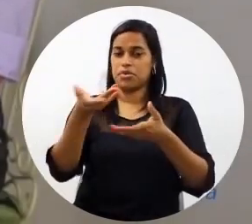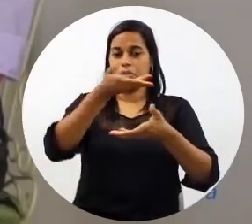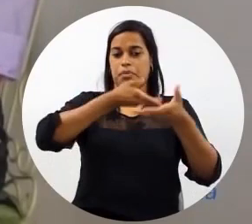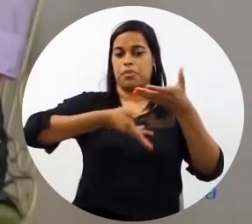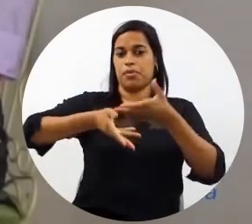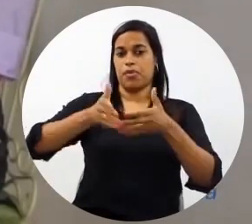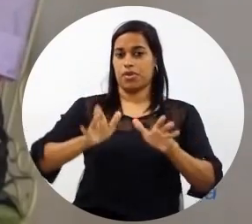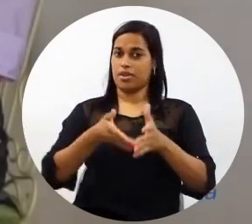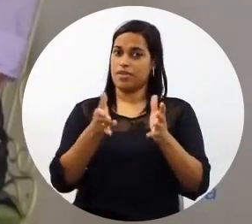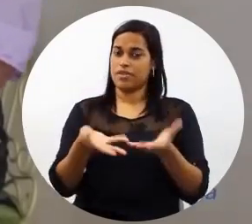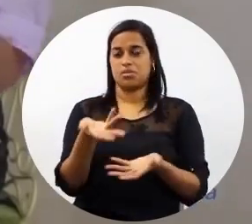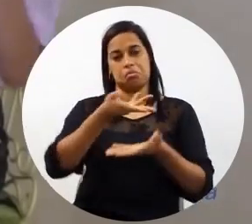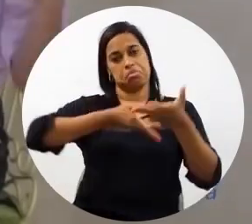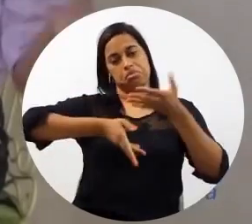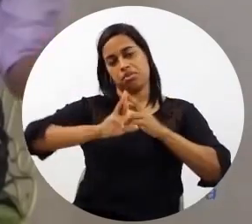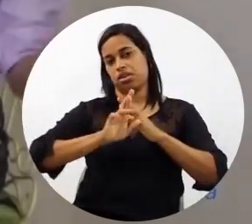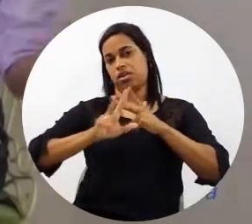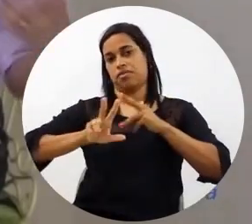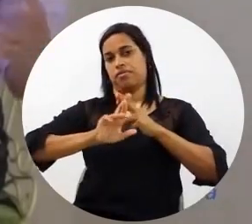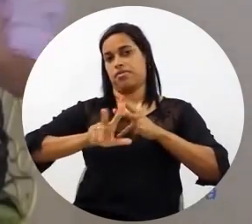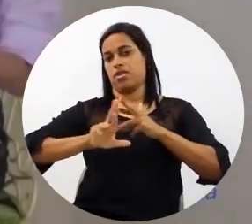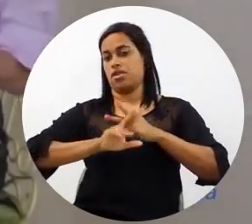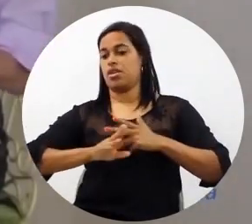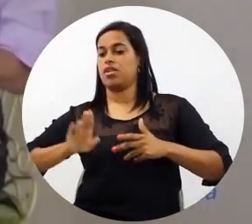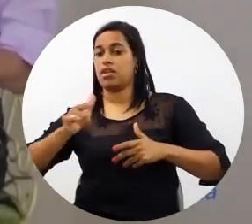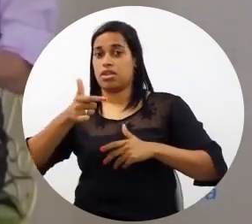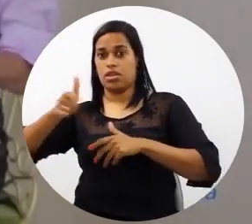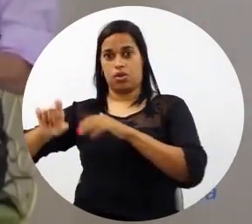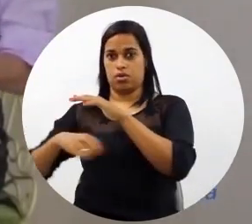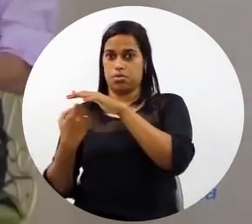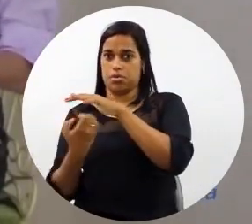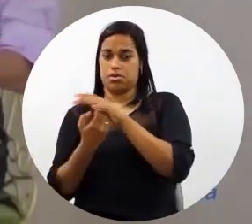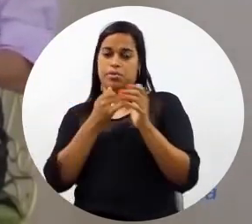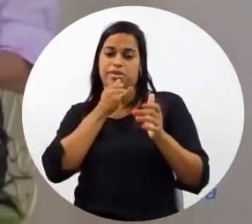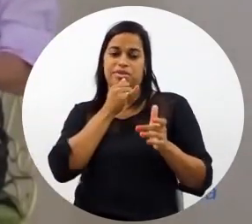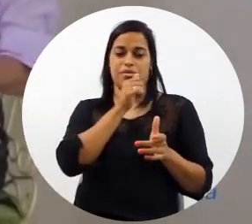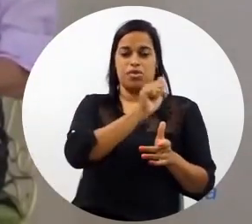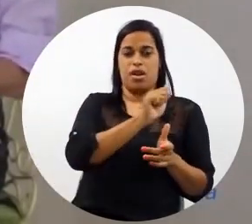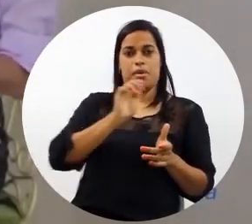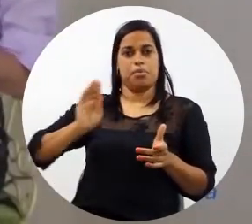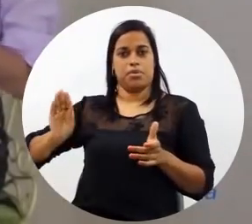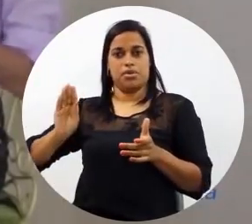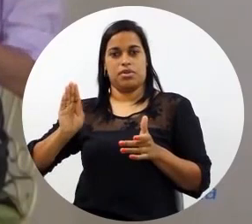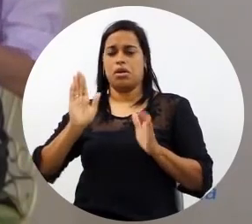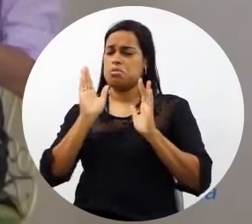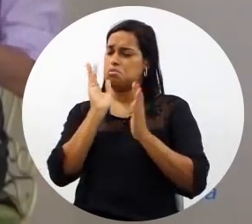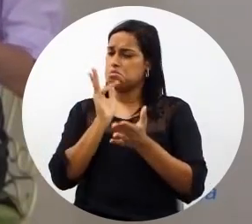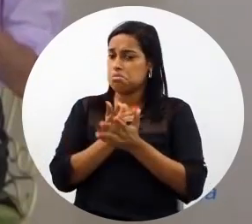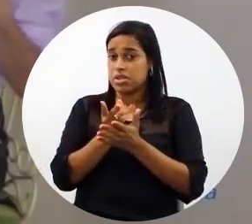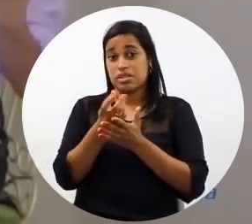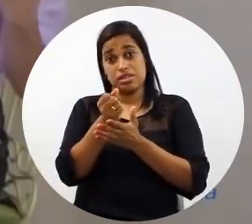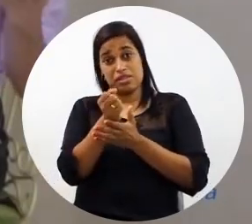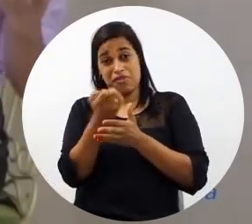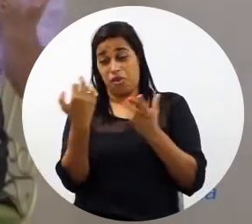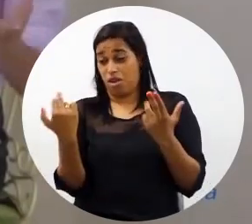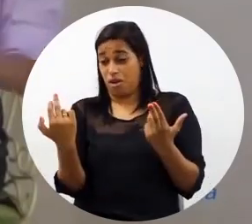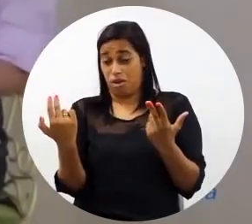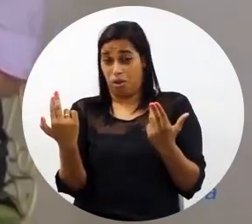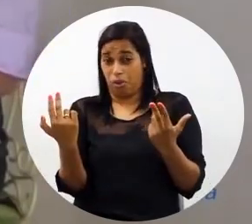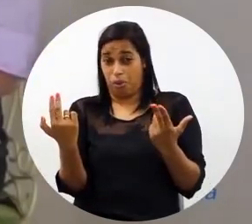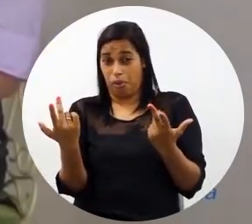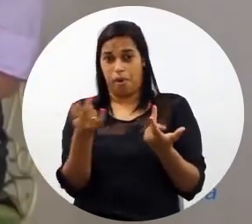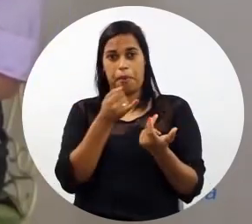relação diferente da empresa B, mesmo que seja do mesmo segmento, do mesmo porte. Isso é importante os